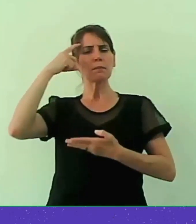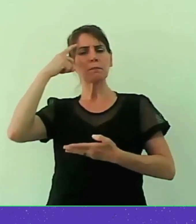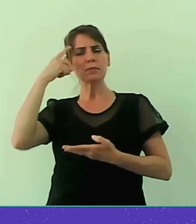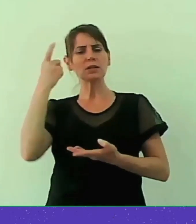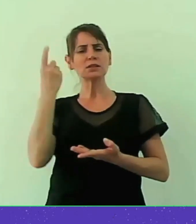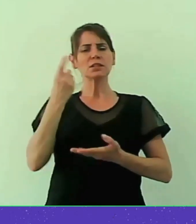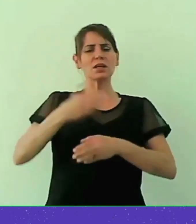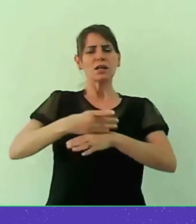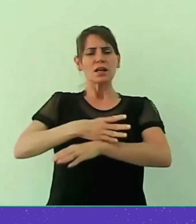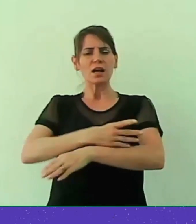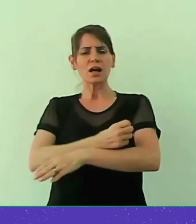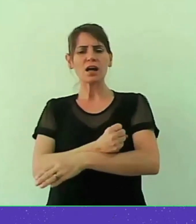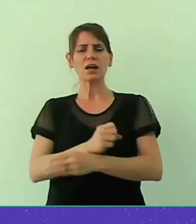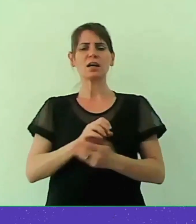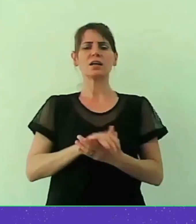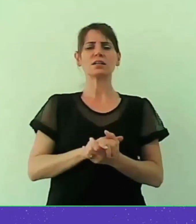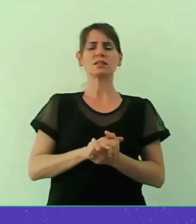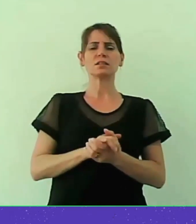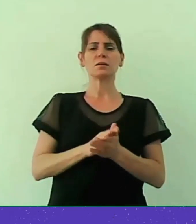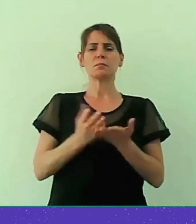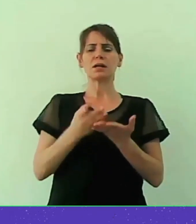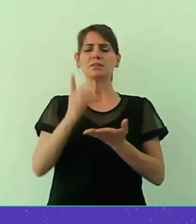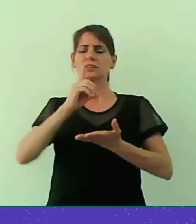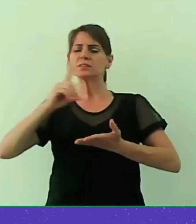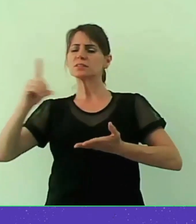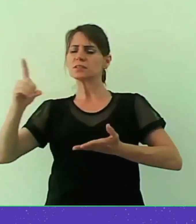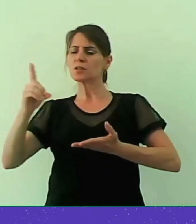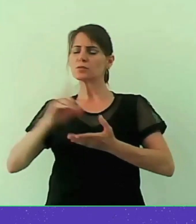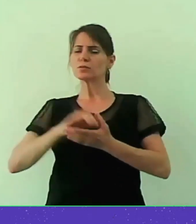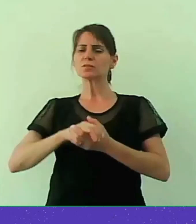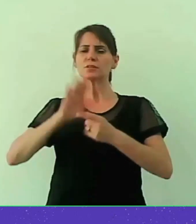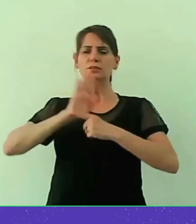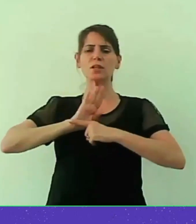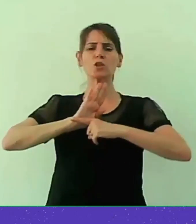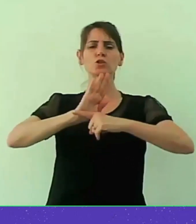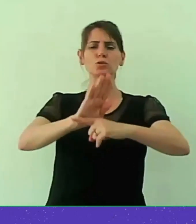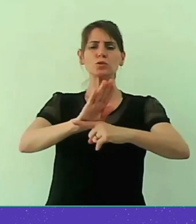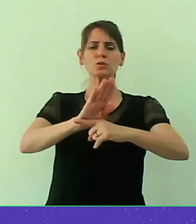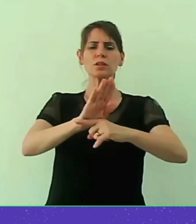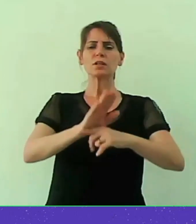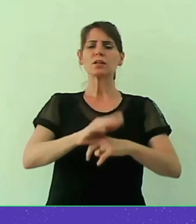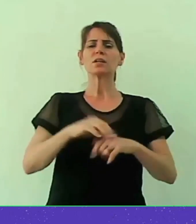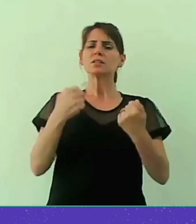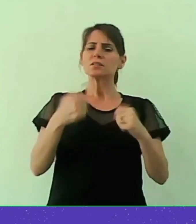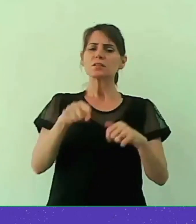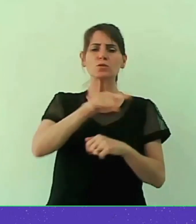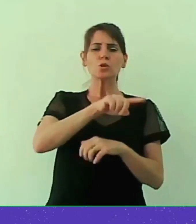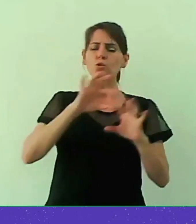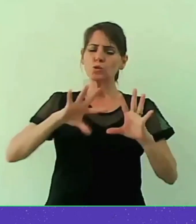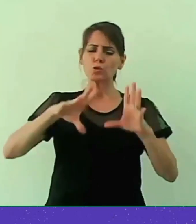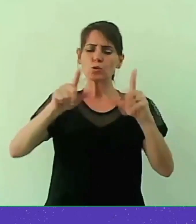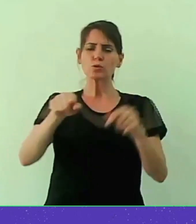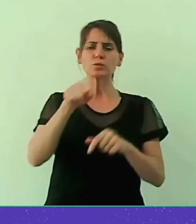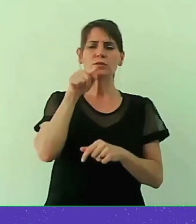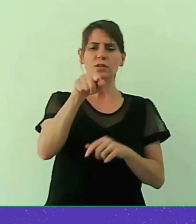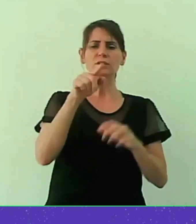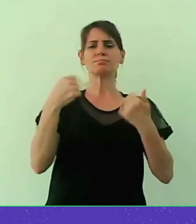a palavra de Deus atende todas as suas necessidades.